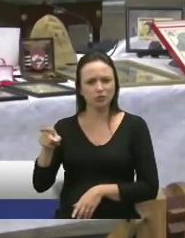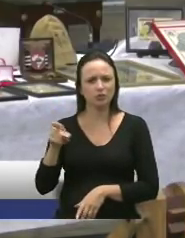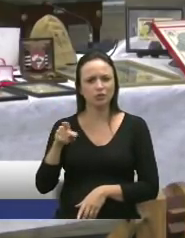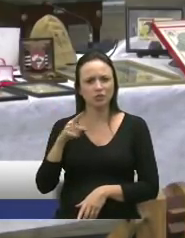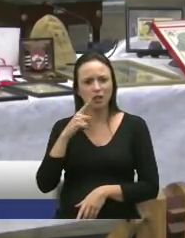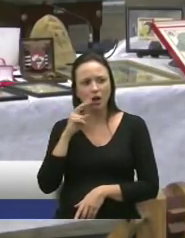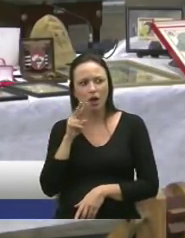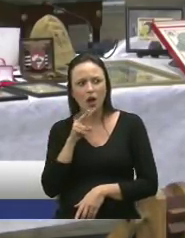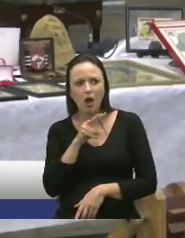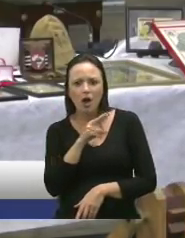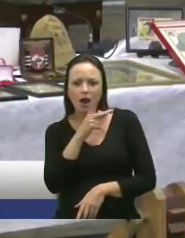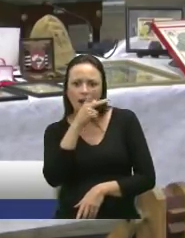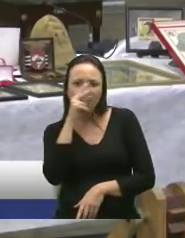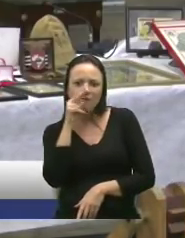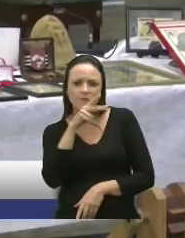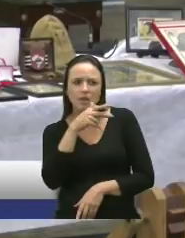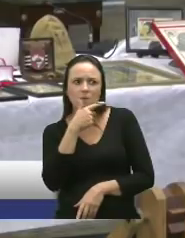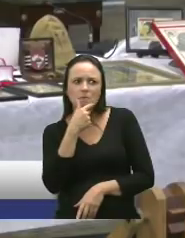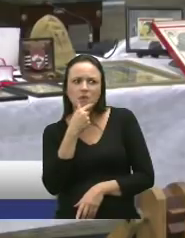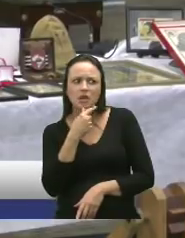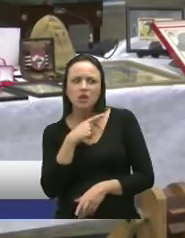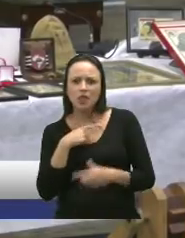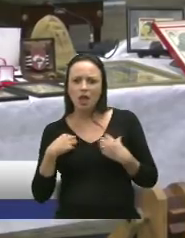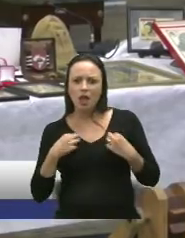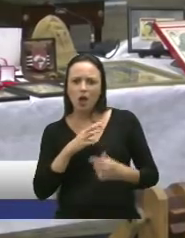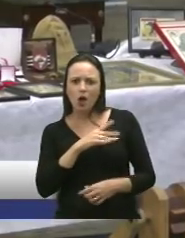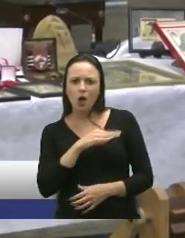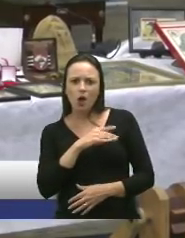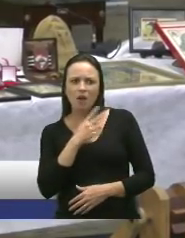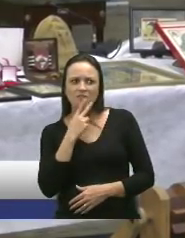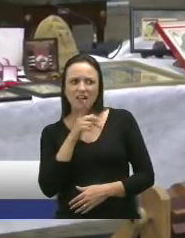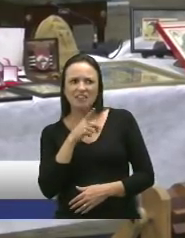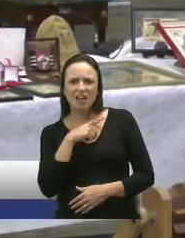ali. Eu não posso falar que estavam consumindo maconha.